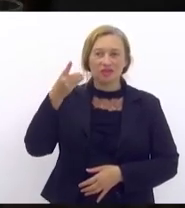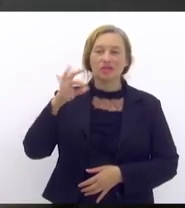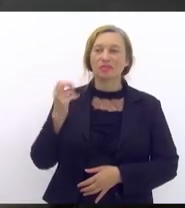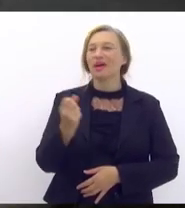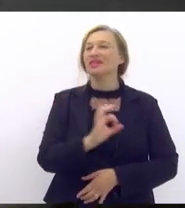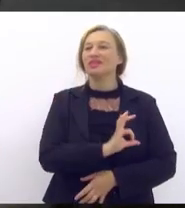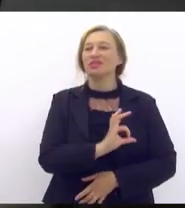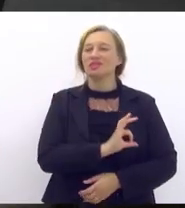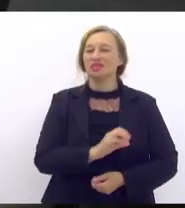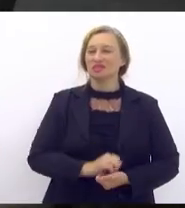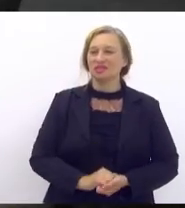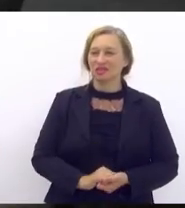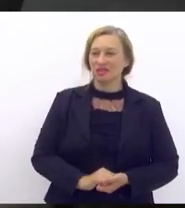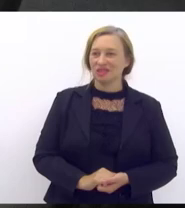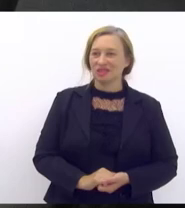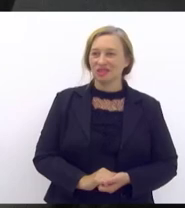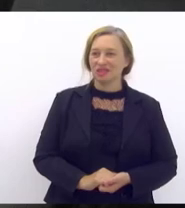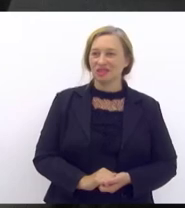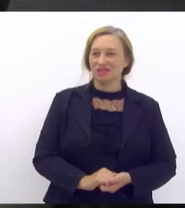Marta Rocha.